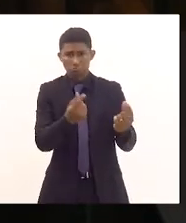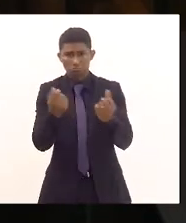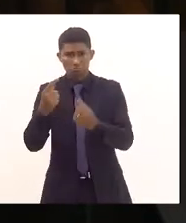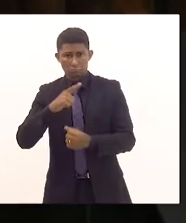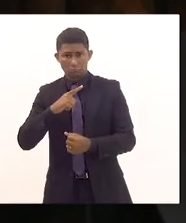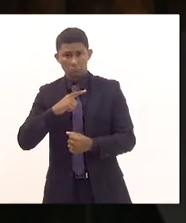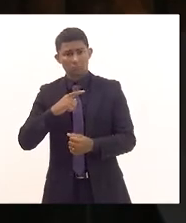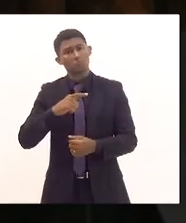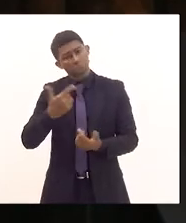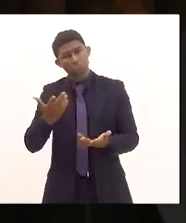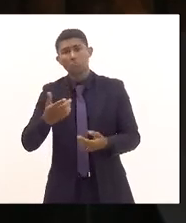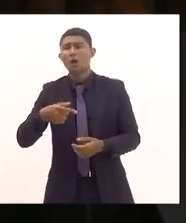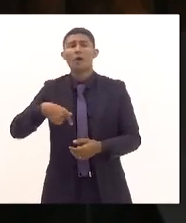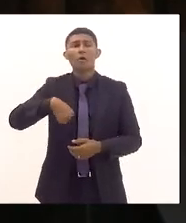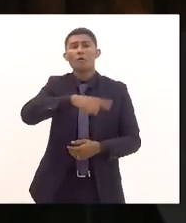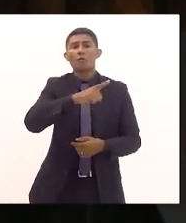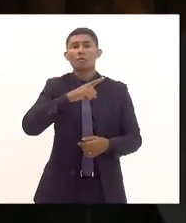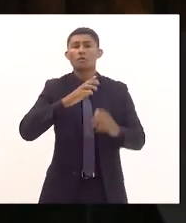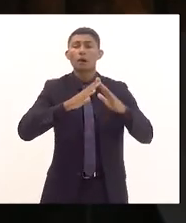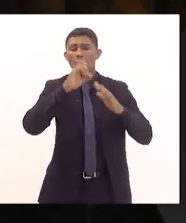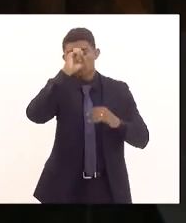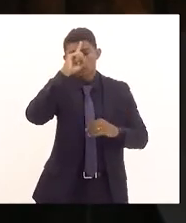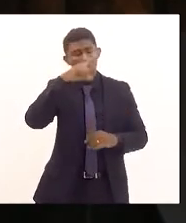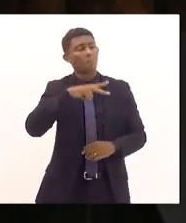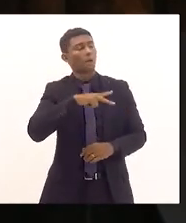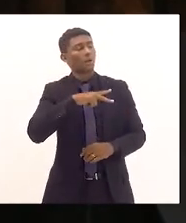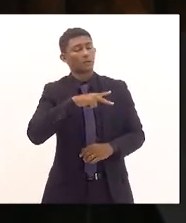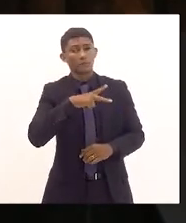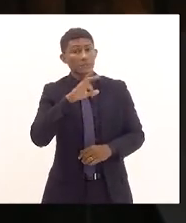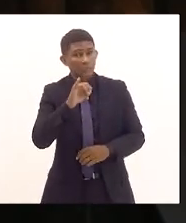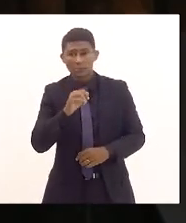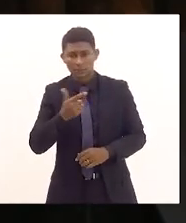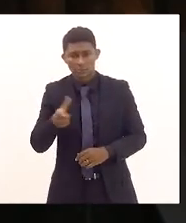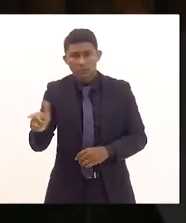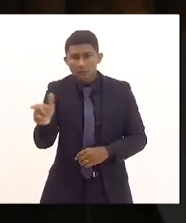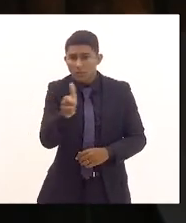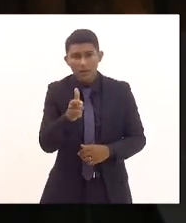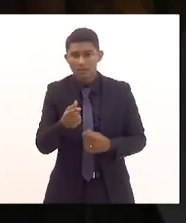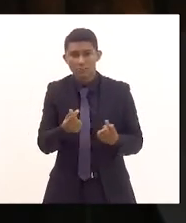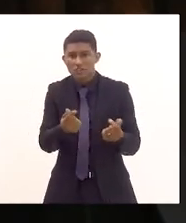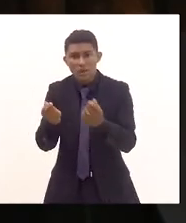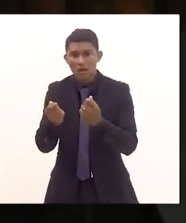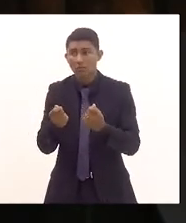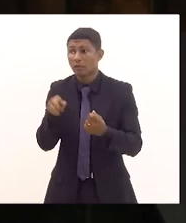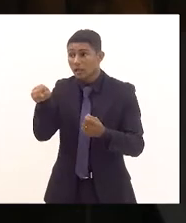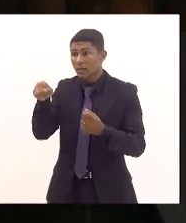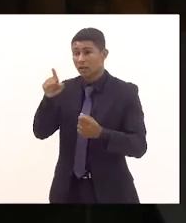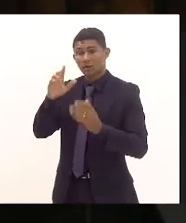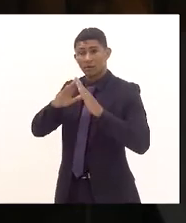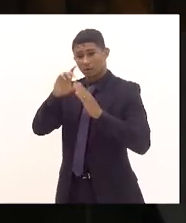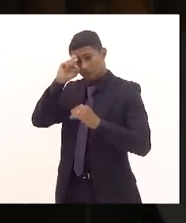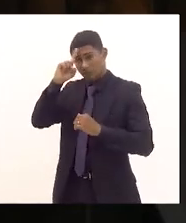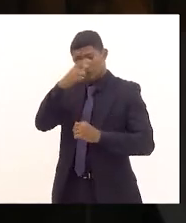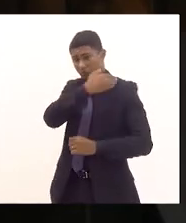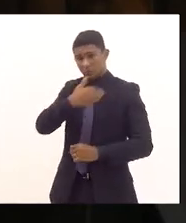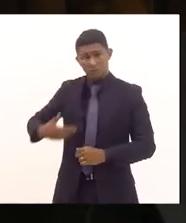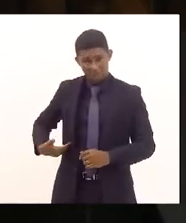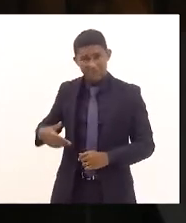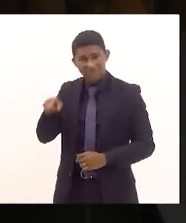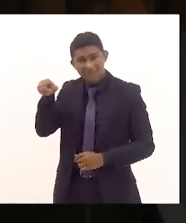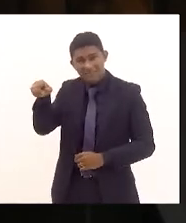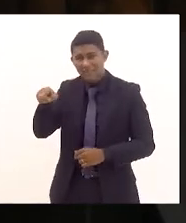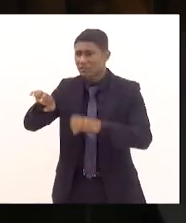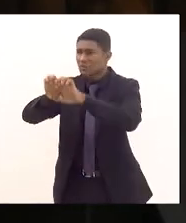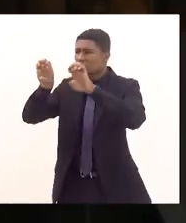e quem não tem é condenado a ser cuidado em hospitais com péssima estrutura como de São Gonçalo E para